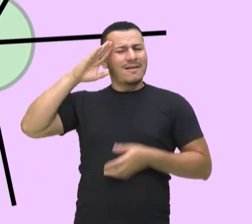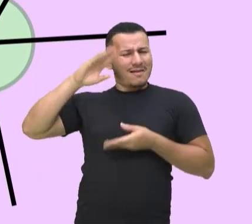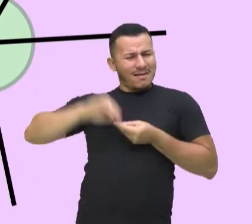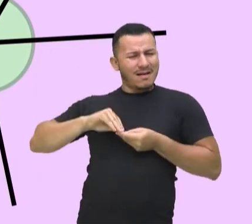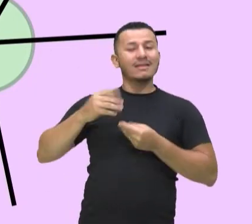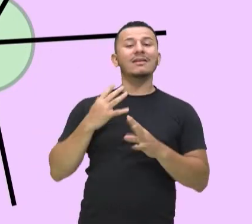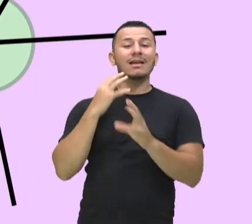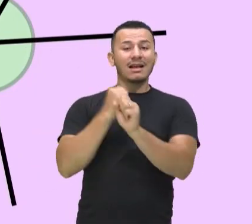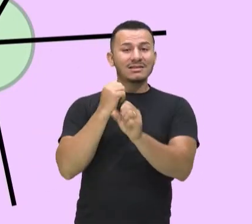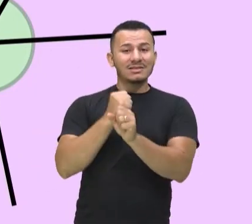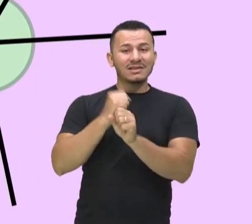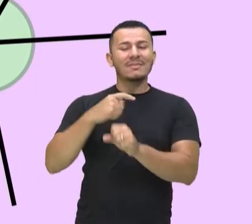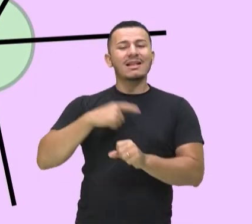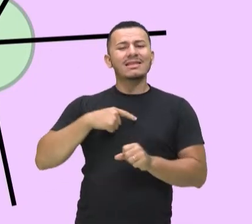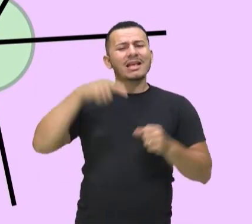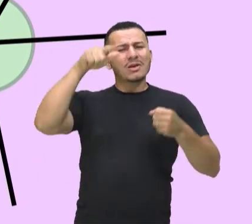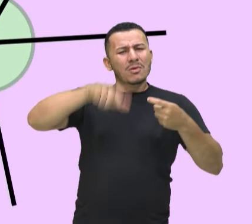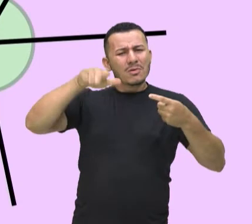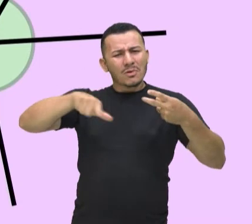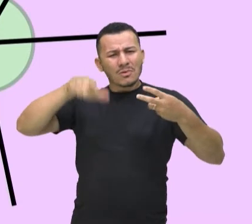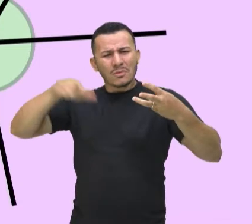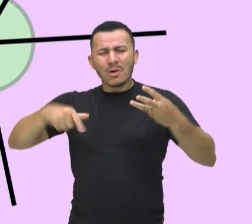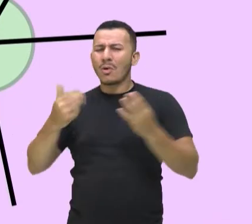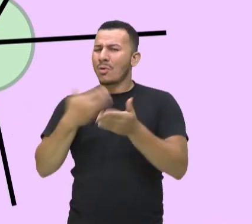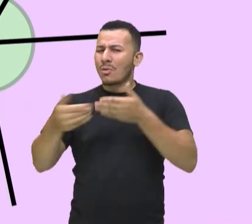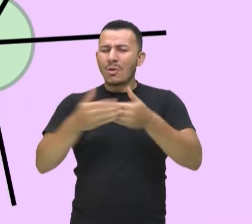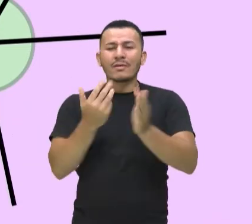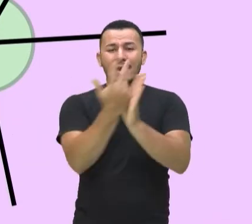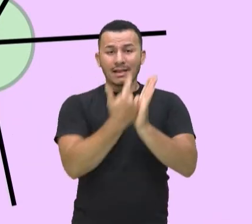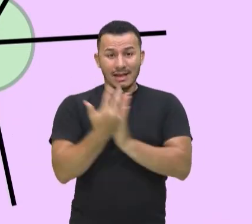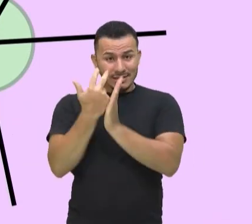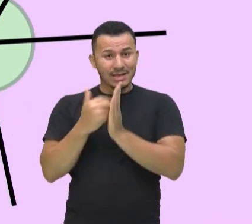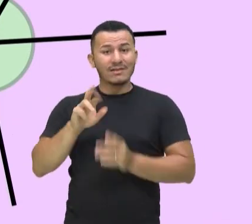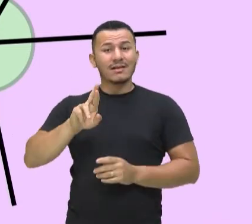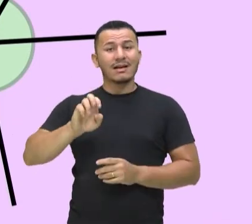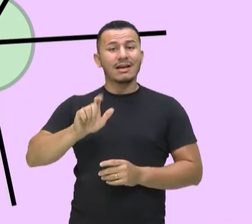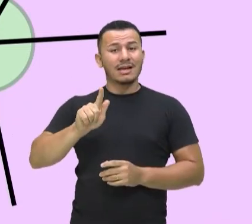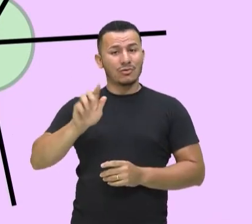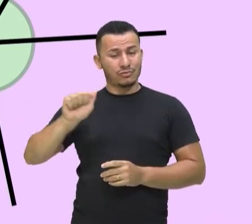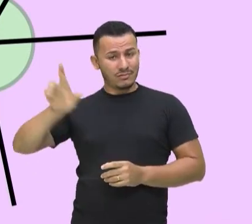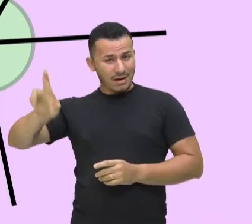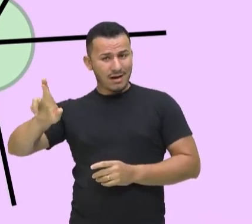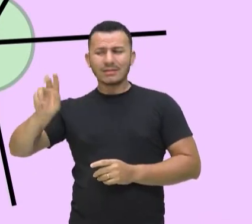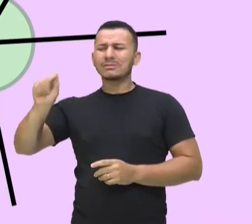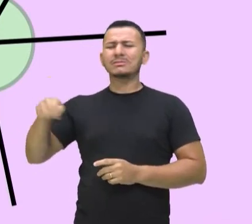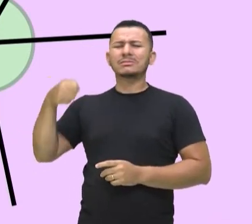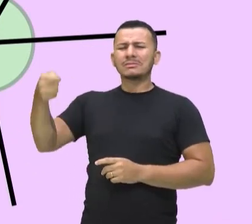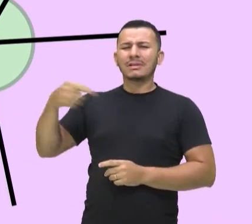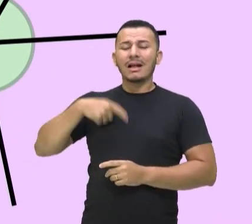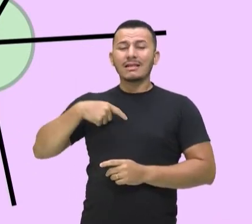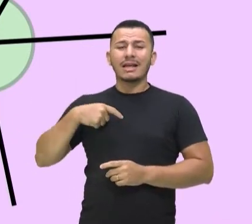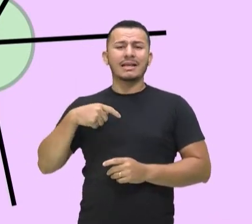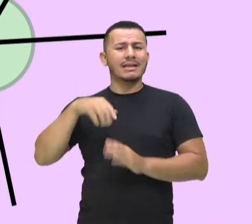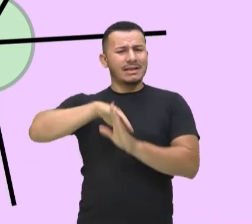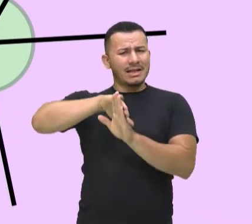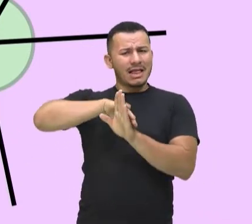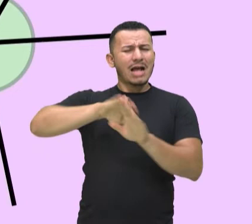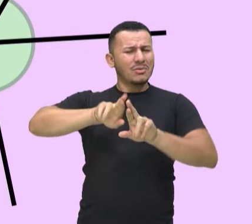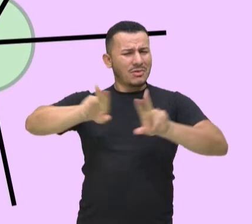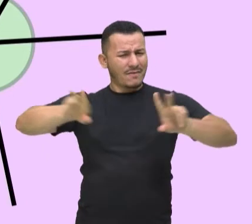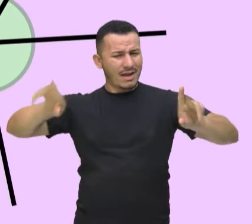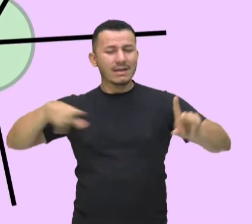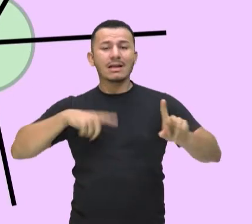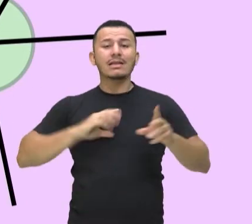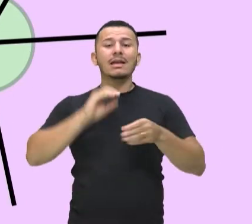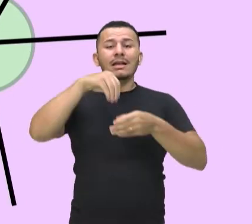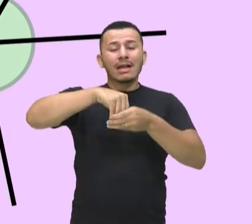esta soma se repete para qualquer polígono regular. Um polígono regular, de n lados, possui